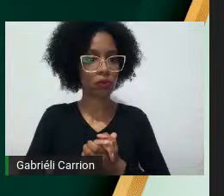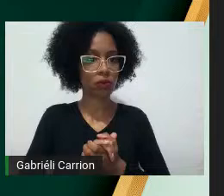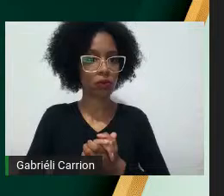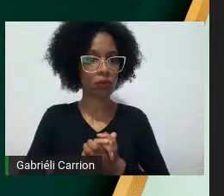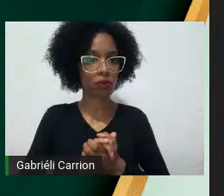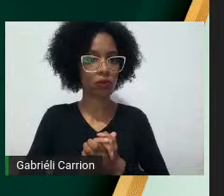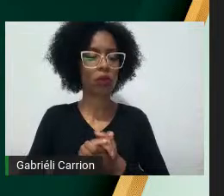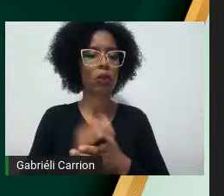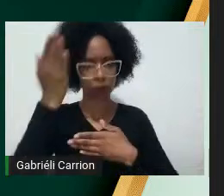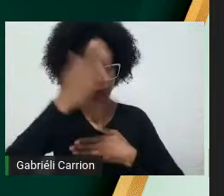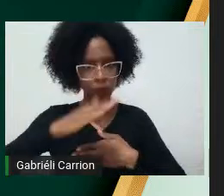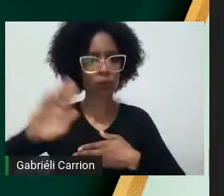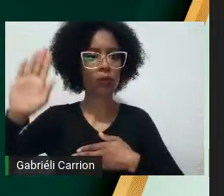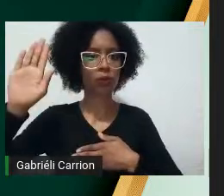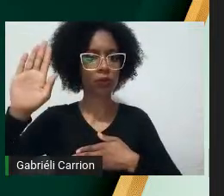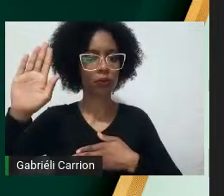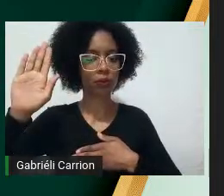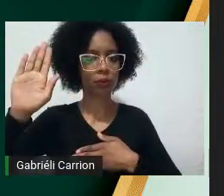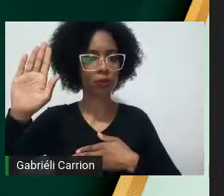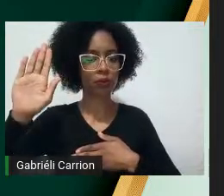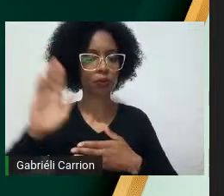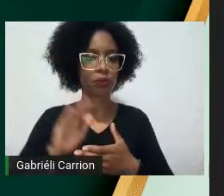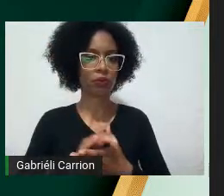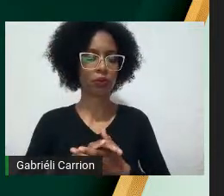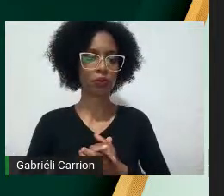Assim, prometo.